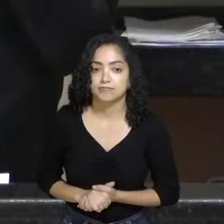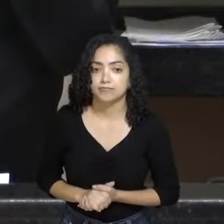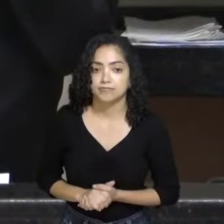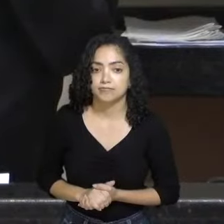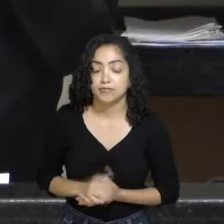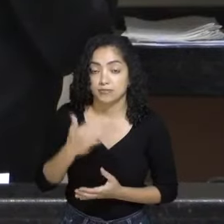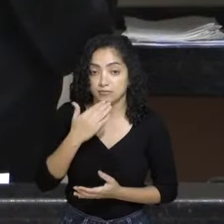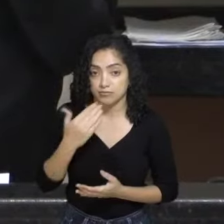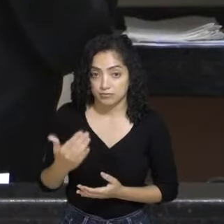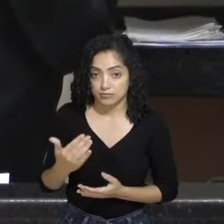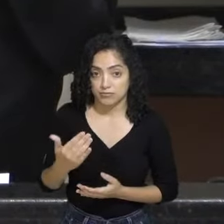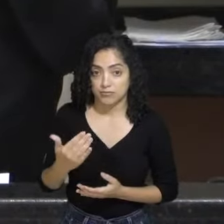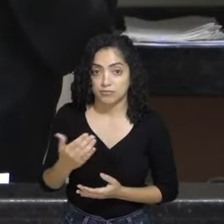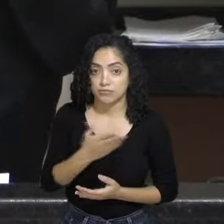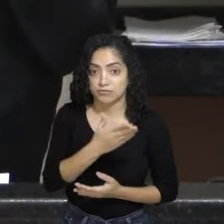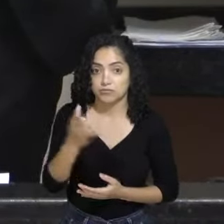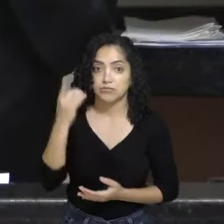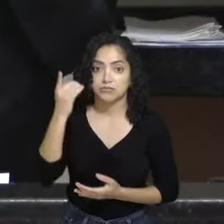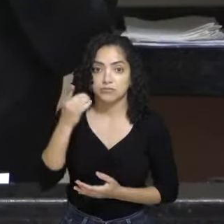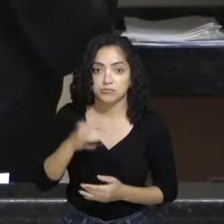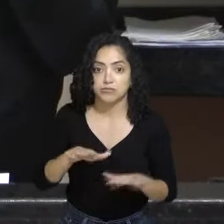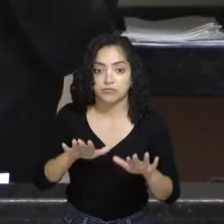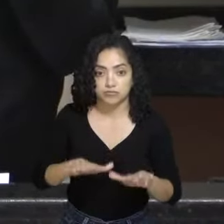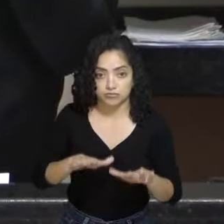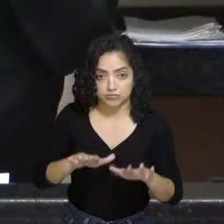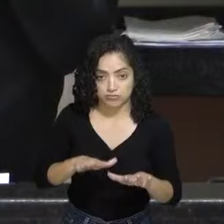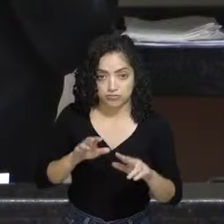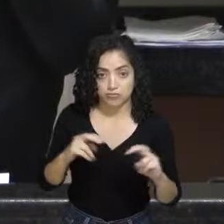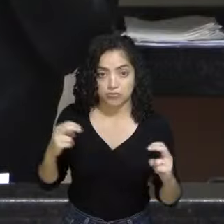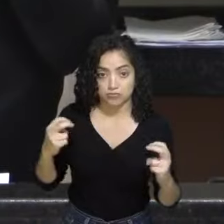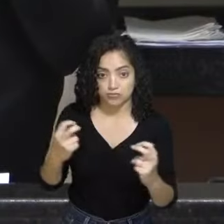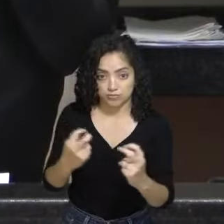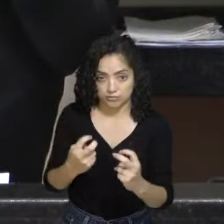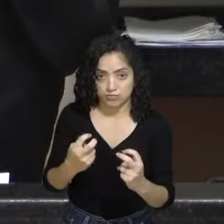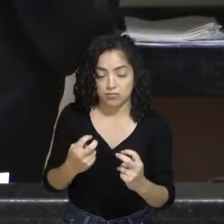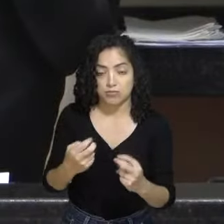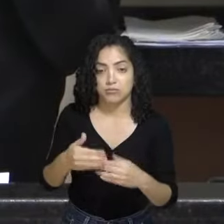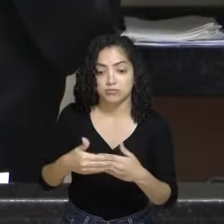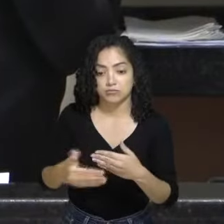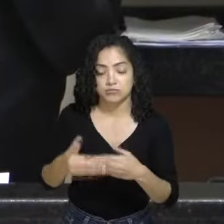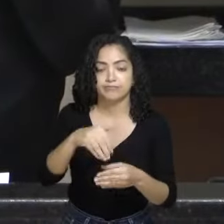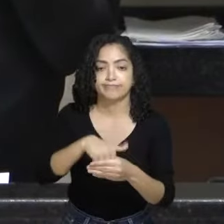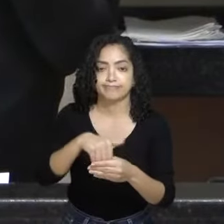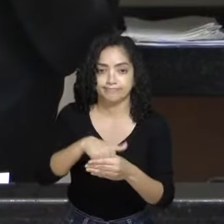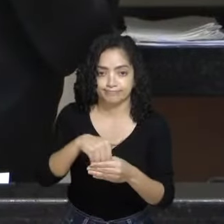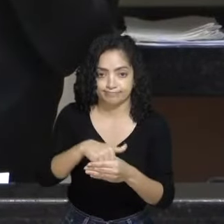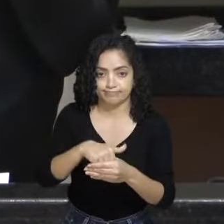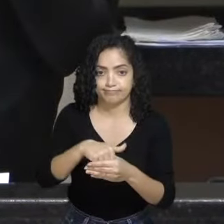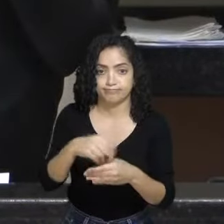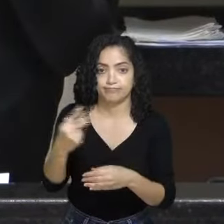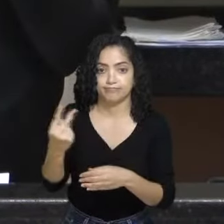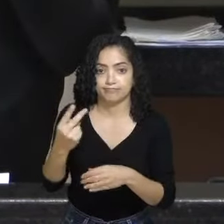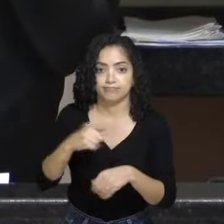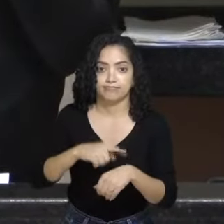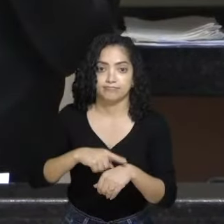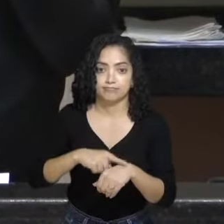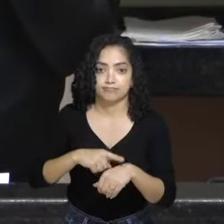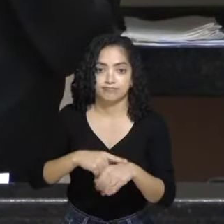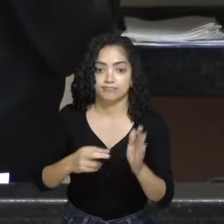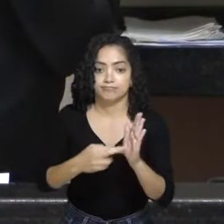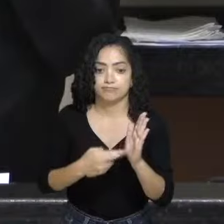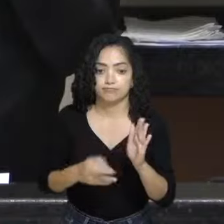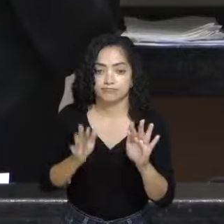solicita aos senhores deputados para que permaneçam em plenário, que na sequência faremos as votações de segundo turno e as redações